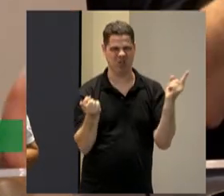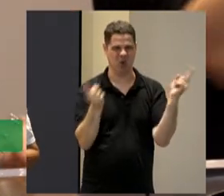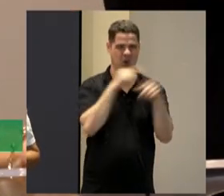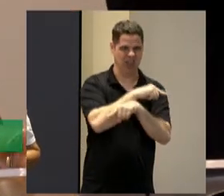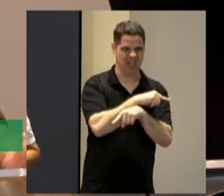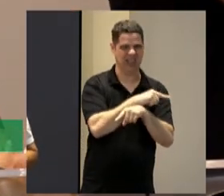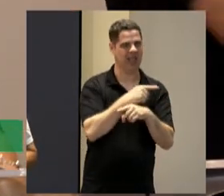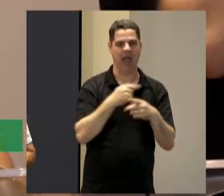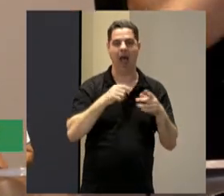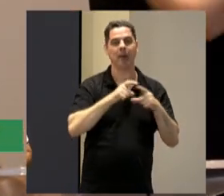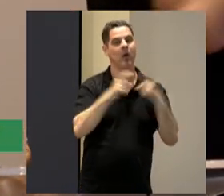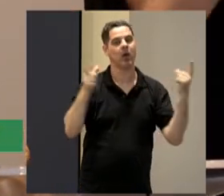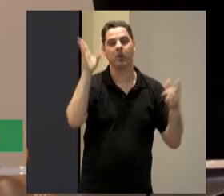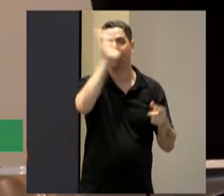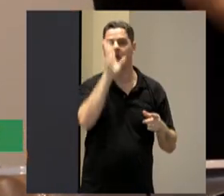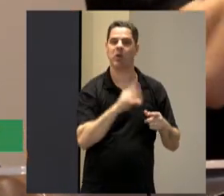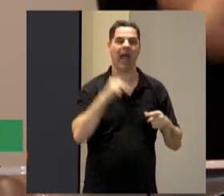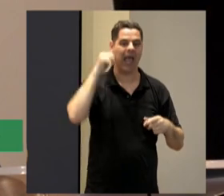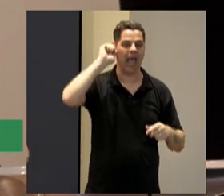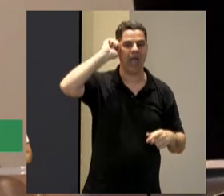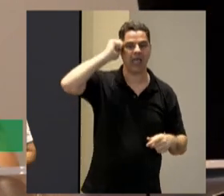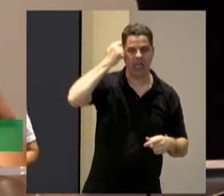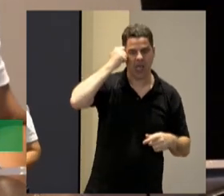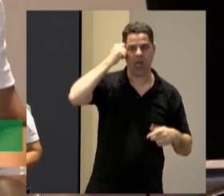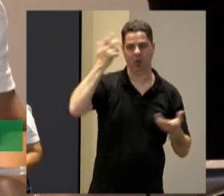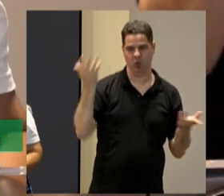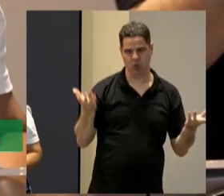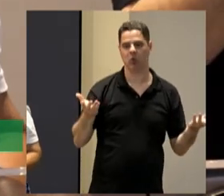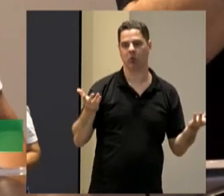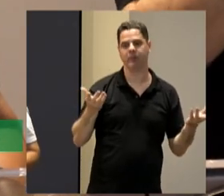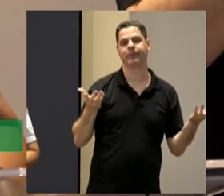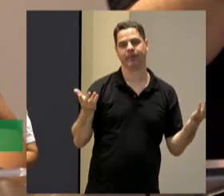ler, é triste de se ler, mas, ainda assim,